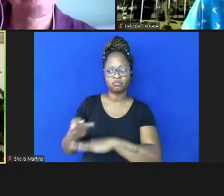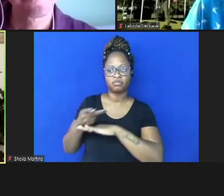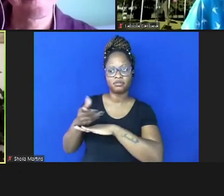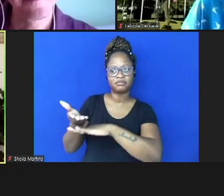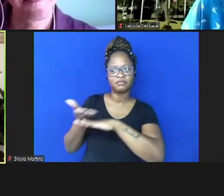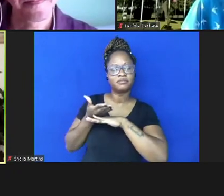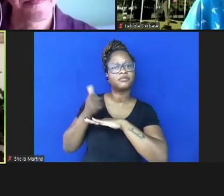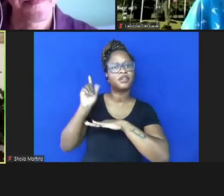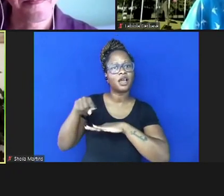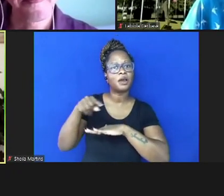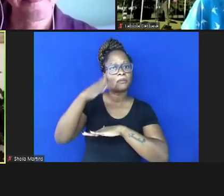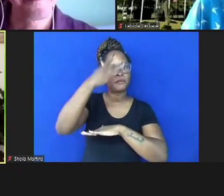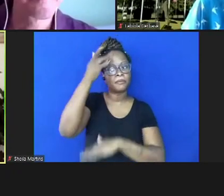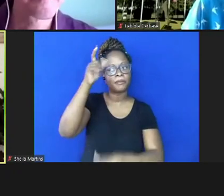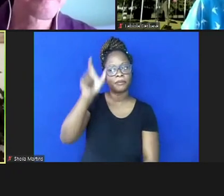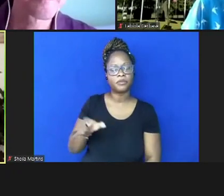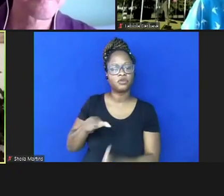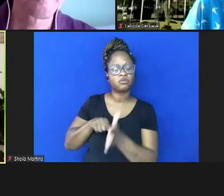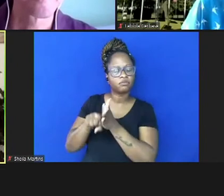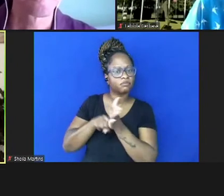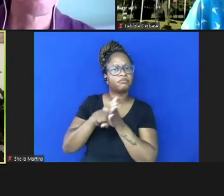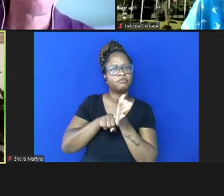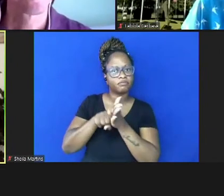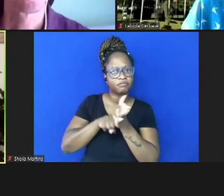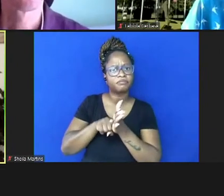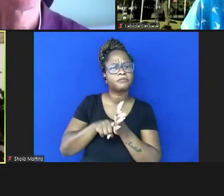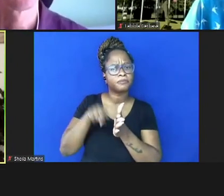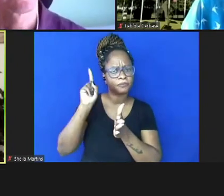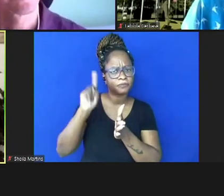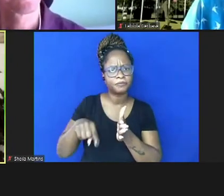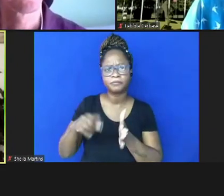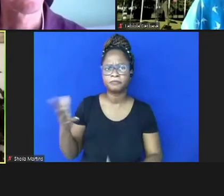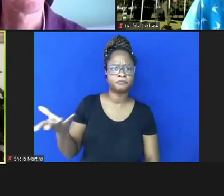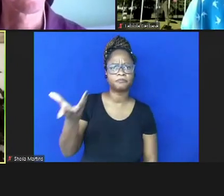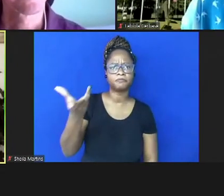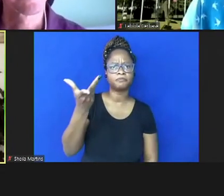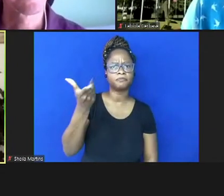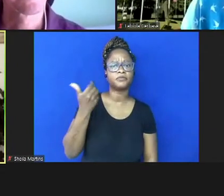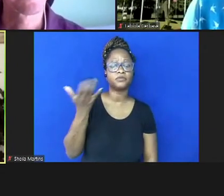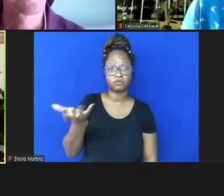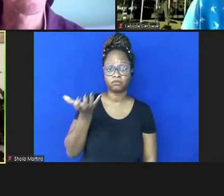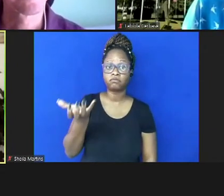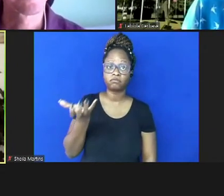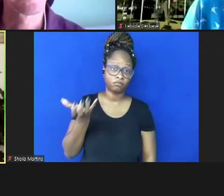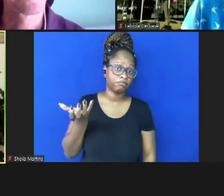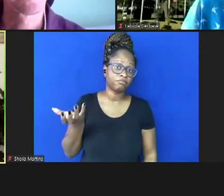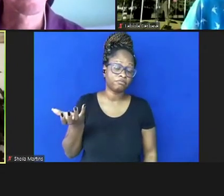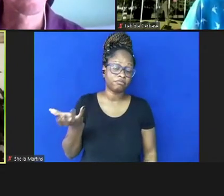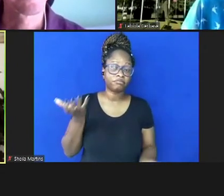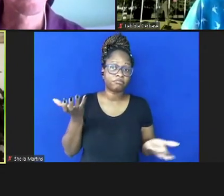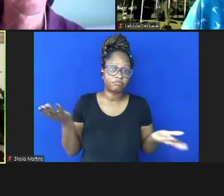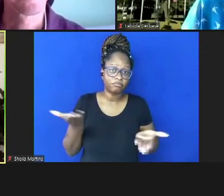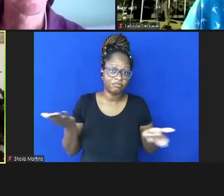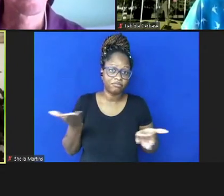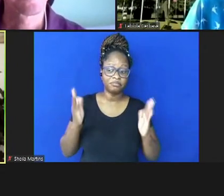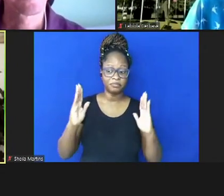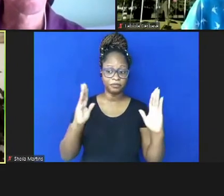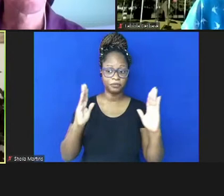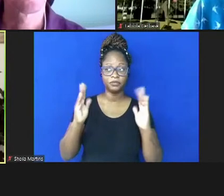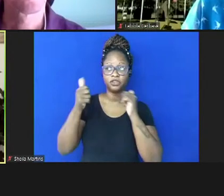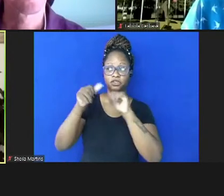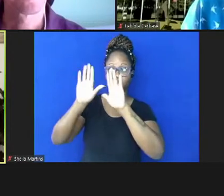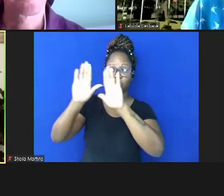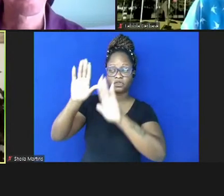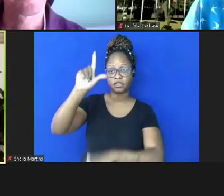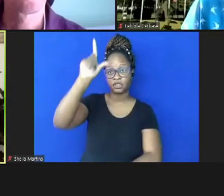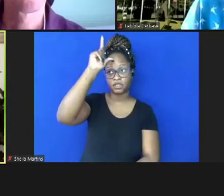é para aquele pesquisador que é de excelência, né, que queira ficar um período na Alemanha desenvolvendo